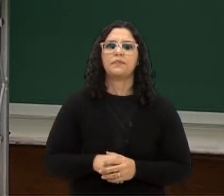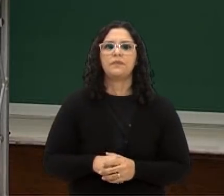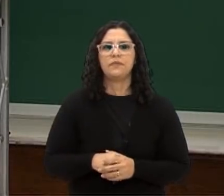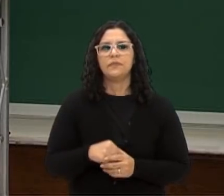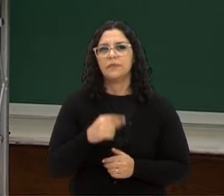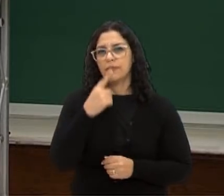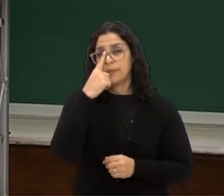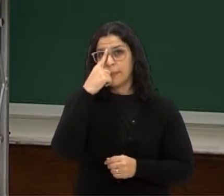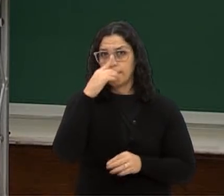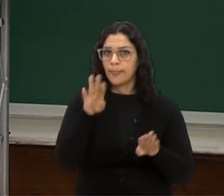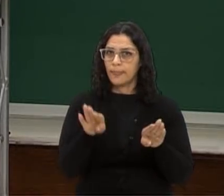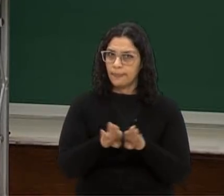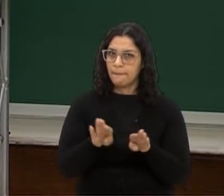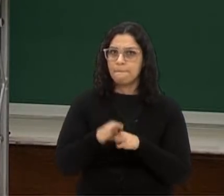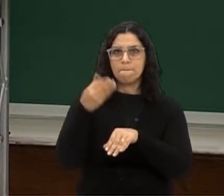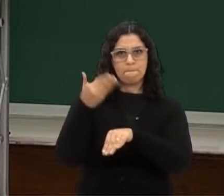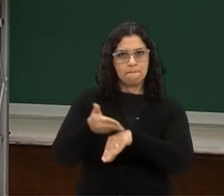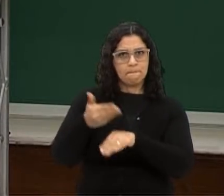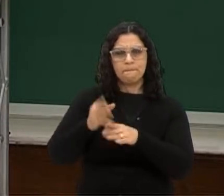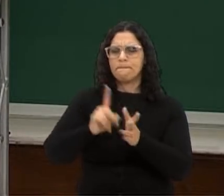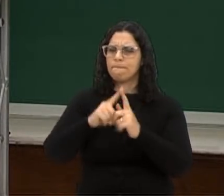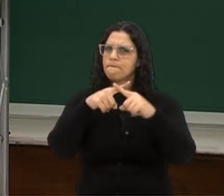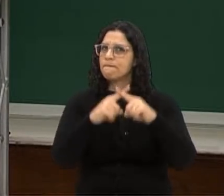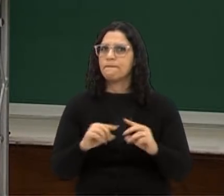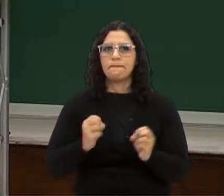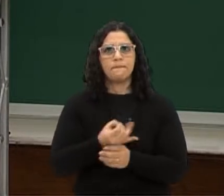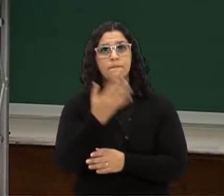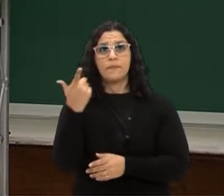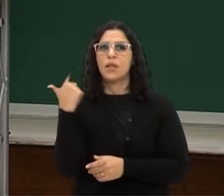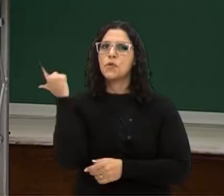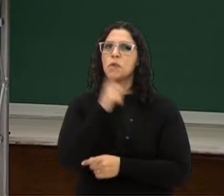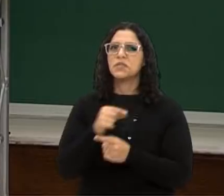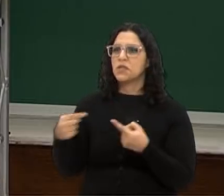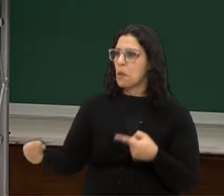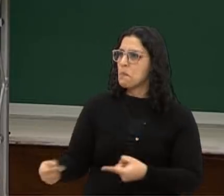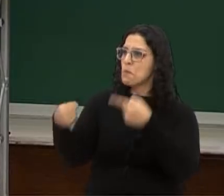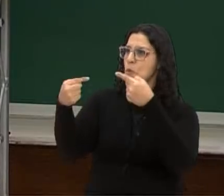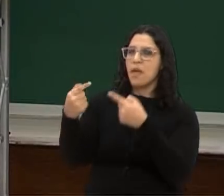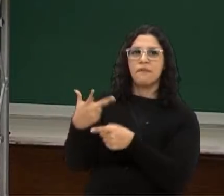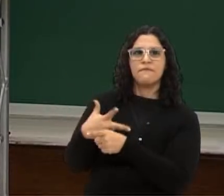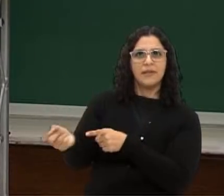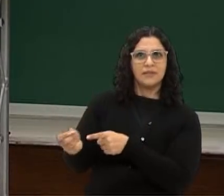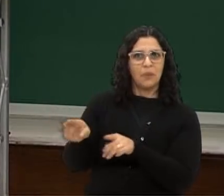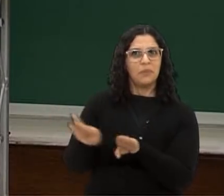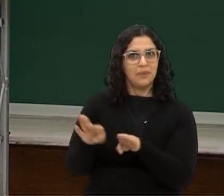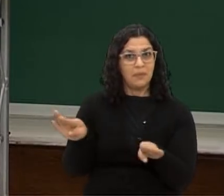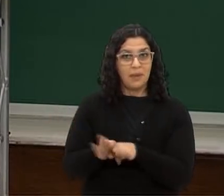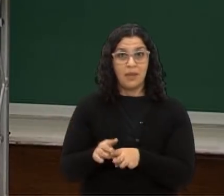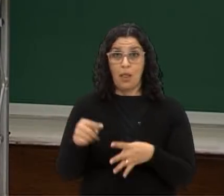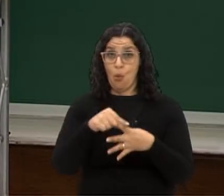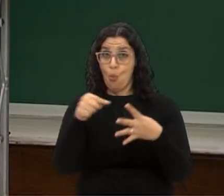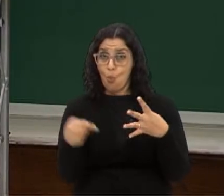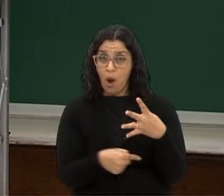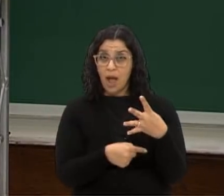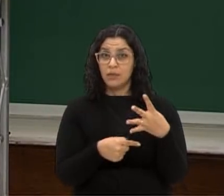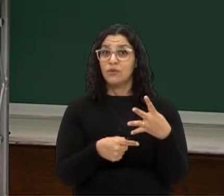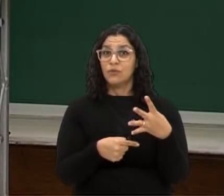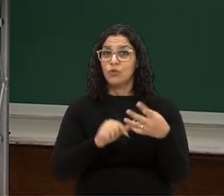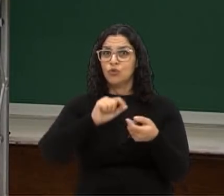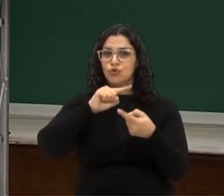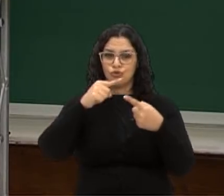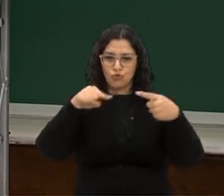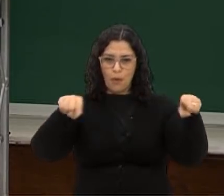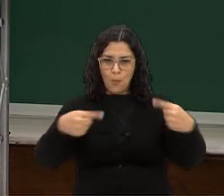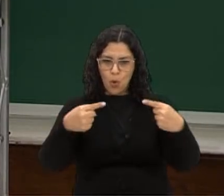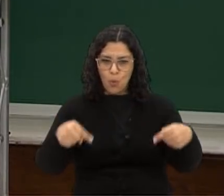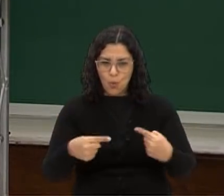nesse mercado assim, do xadrez, disputando o campeonato, e o Alexander conseguiu vencer ele numa melhor de 4. Para ele foi o auge